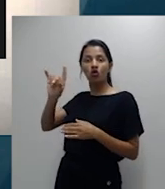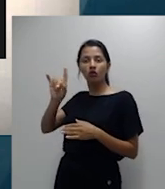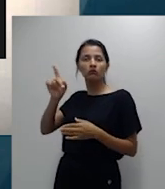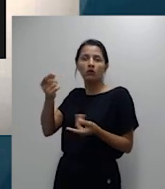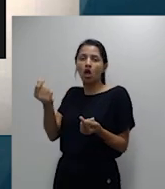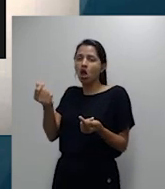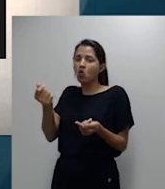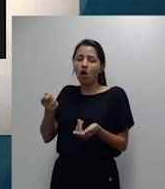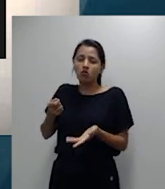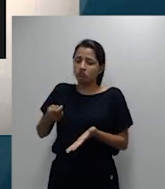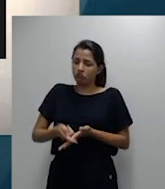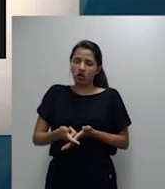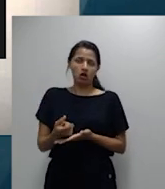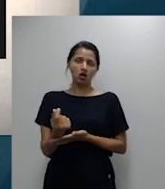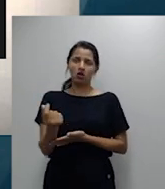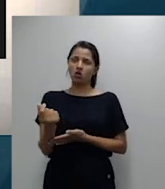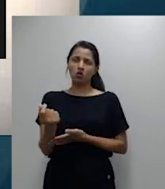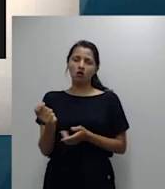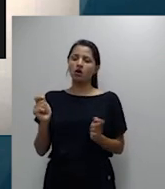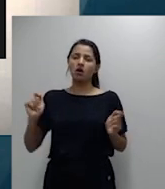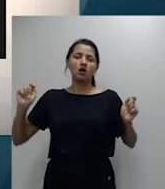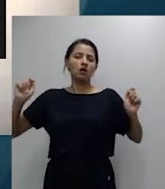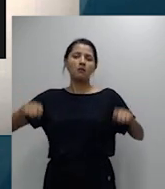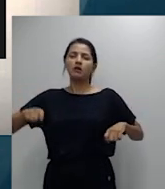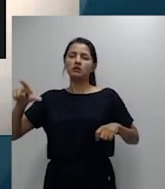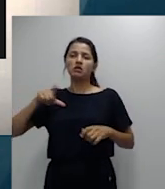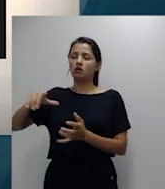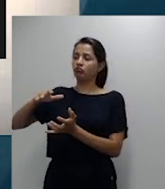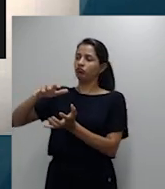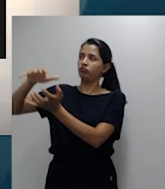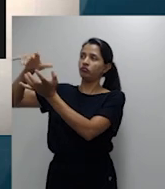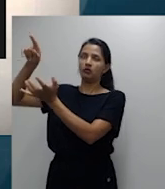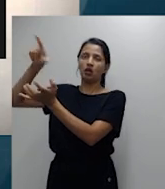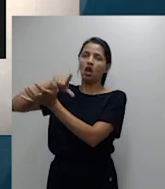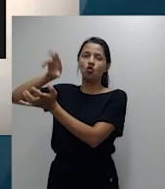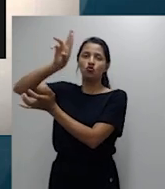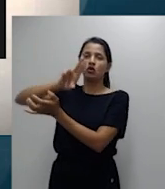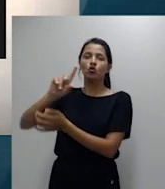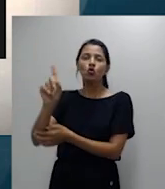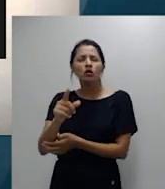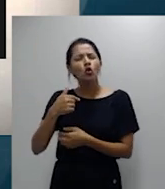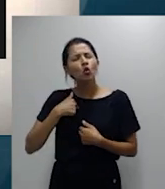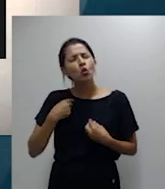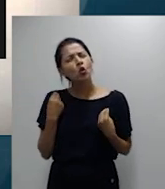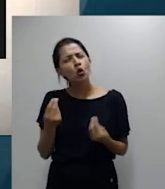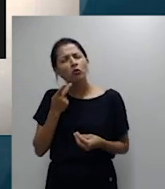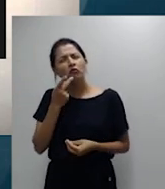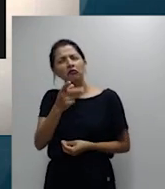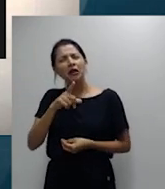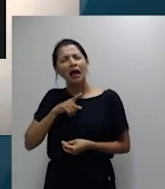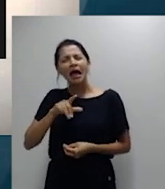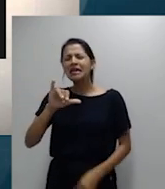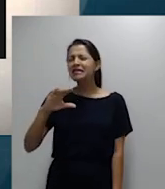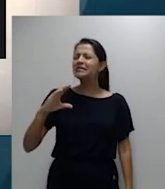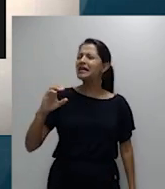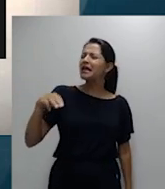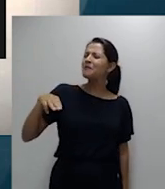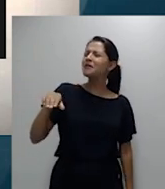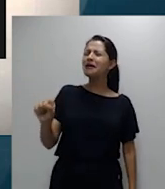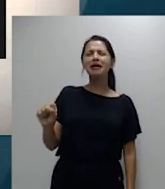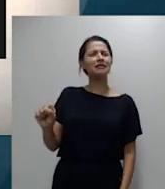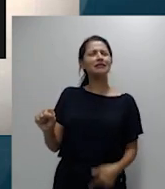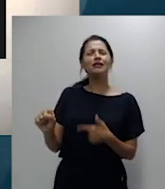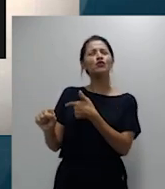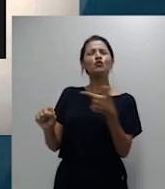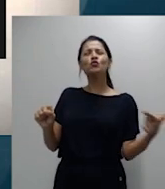Idêntica a cobrança pela capacidade satelital utilizado não como eu posso falar em ICMS se não